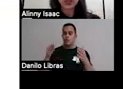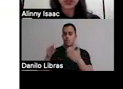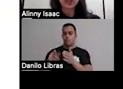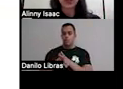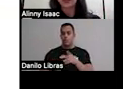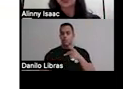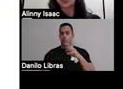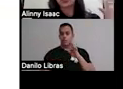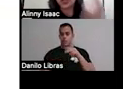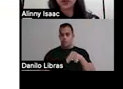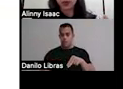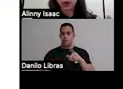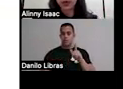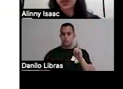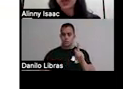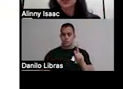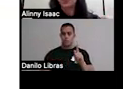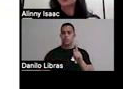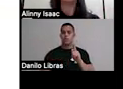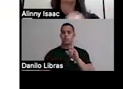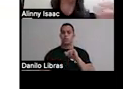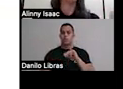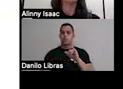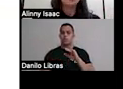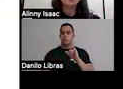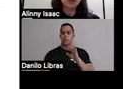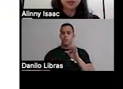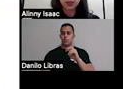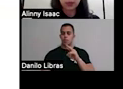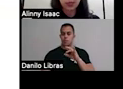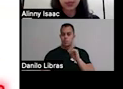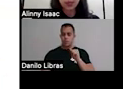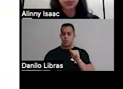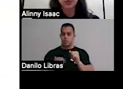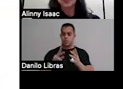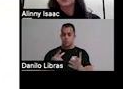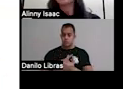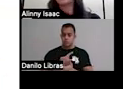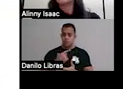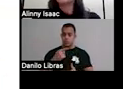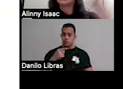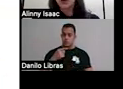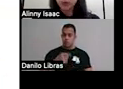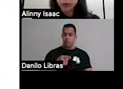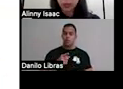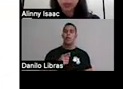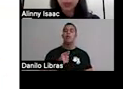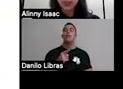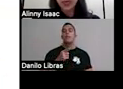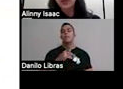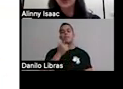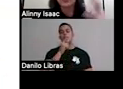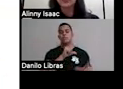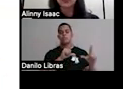G, especificamente proteína G inibitória, de modo que, quando acontece a ativação desse receptor, eu tenho uma redução dos níveis da